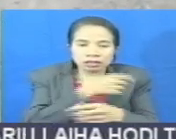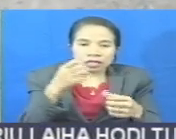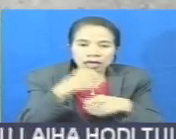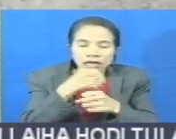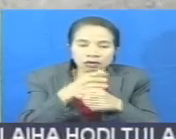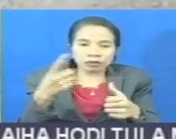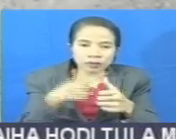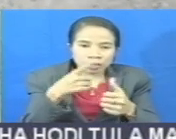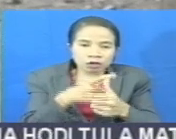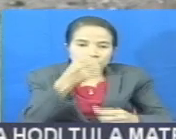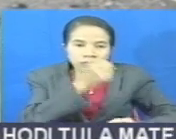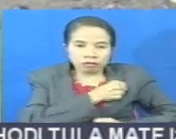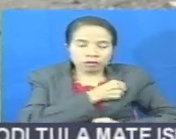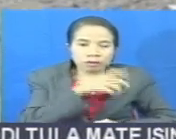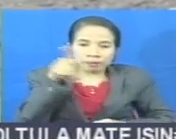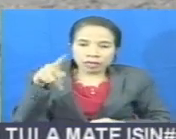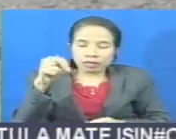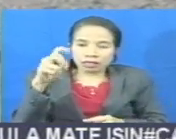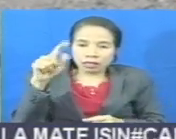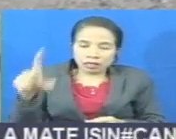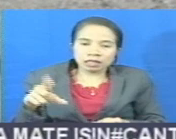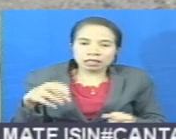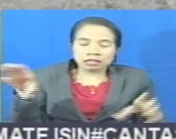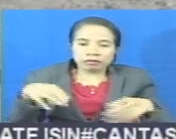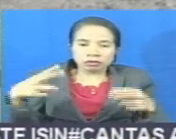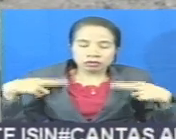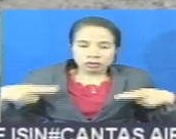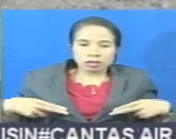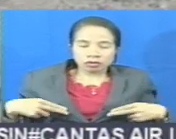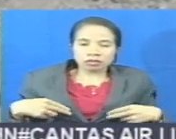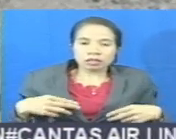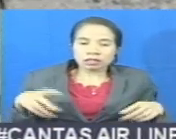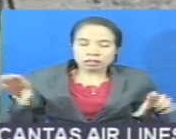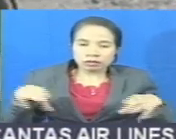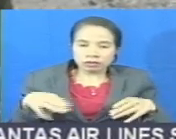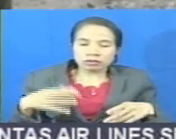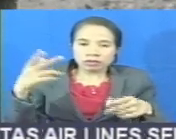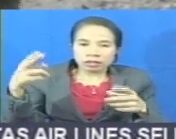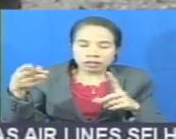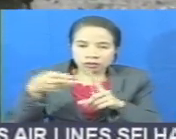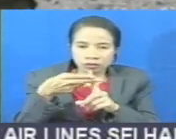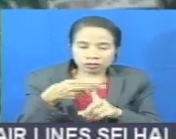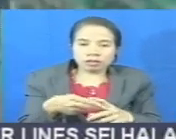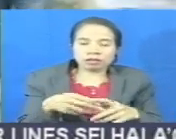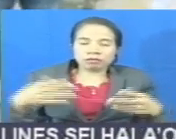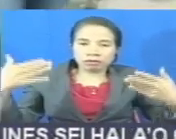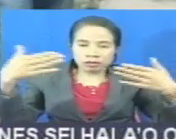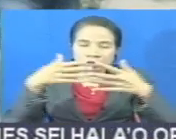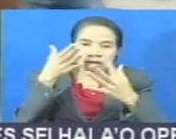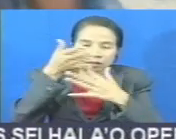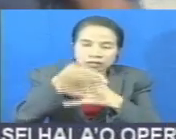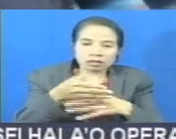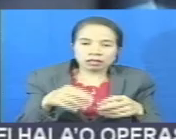lugar da FF da Tele, PNTele, profissionais de saúde, nebe serviço e isolamento. Ponto de entrada Raimarang